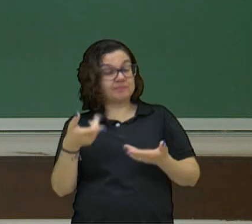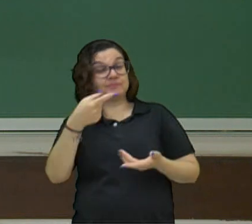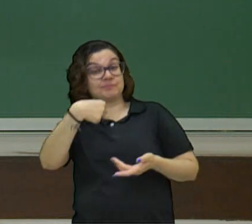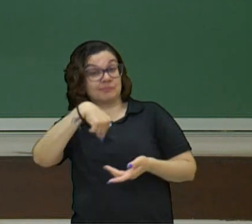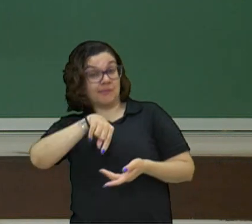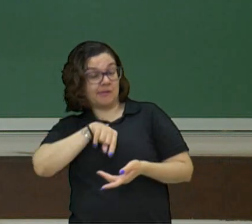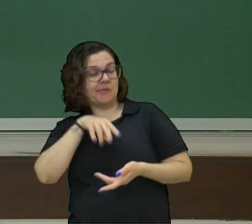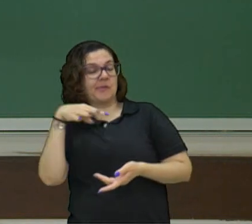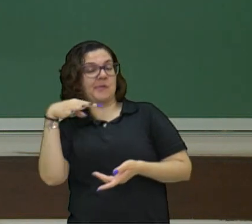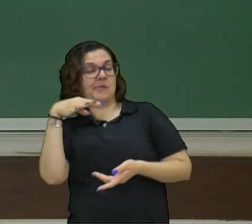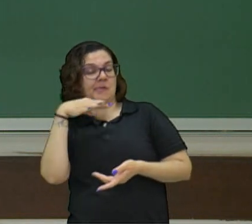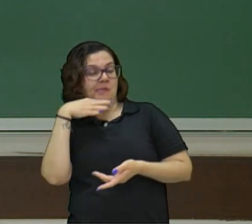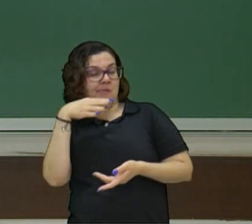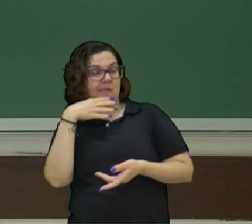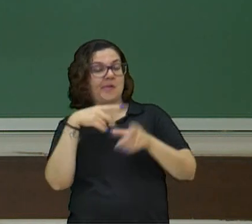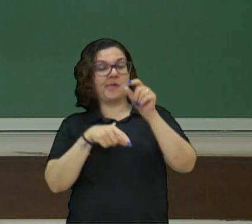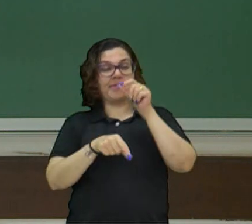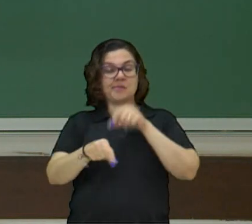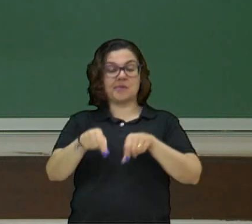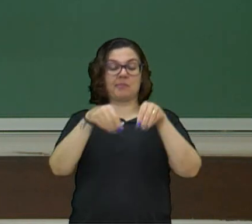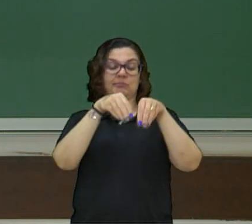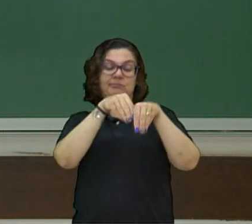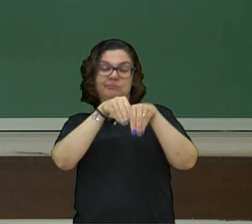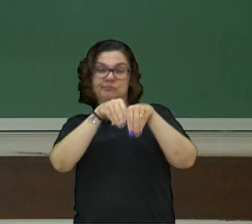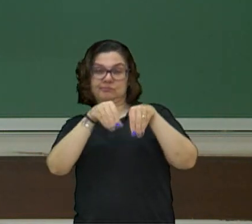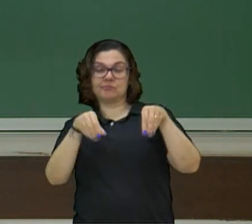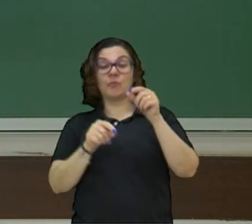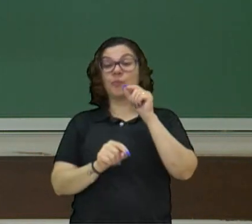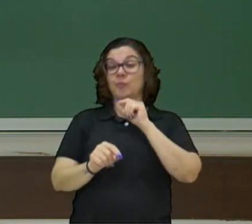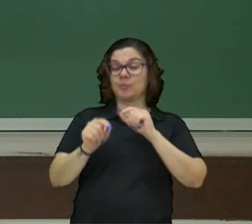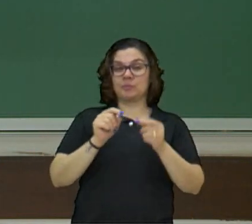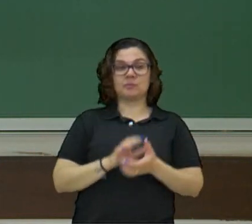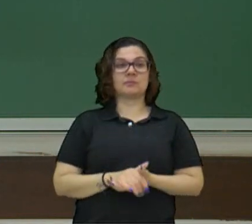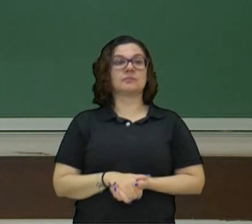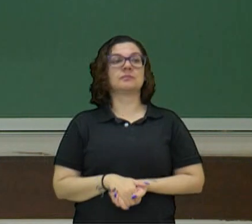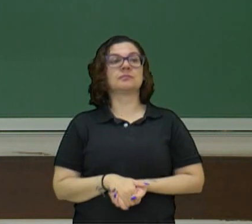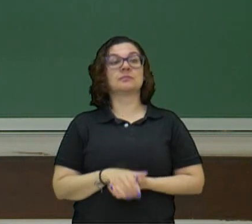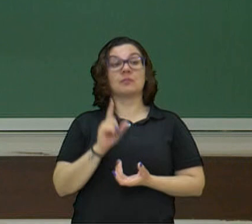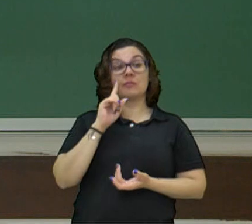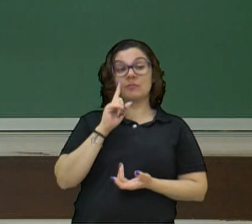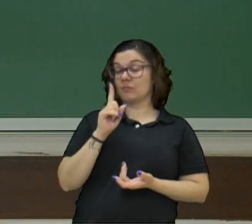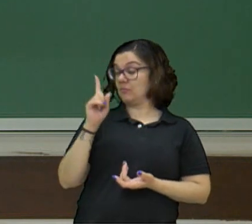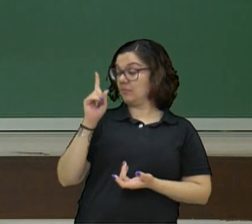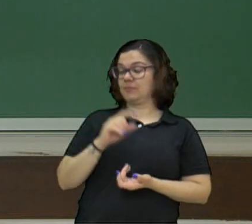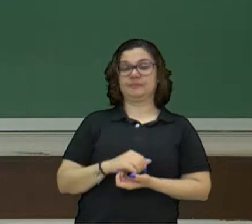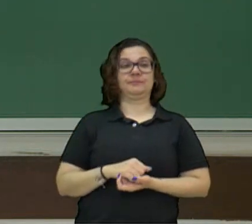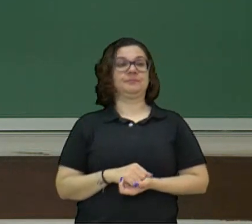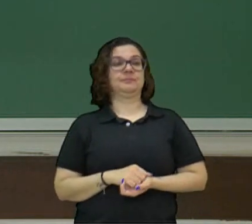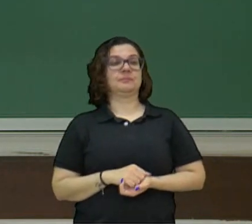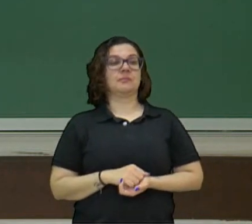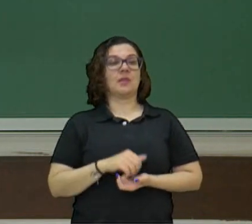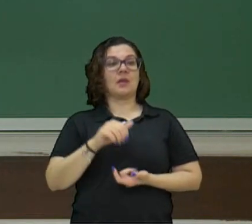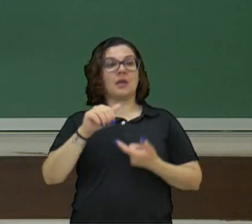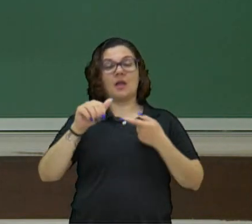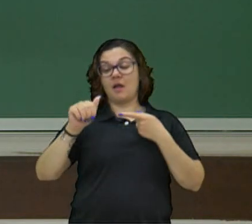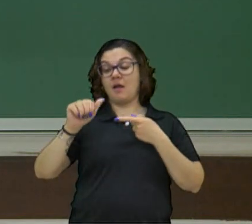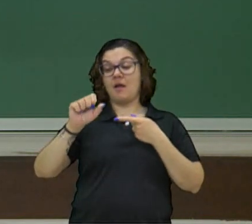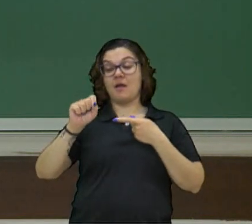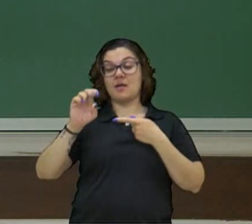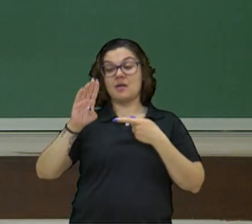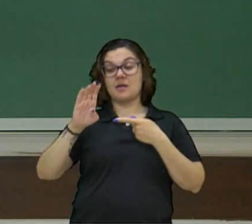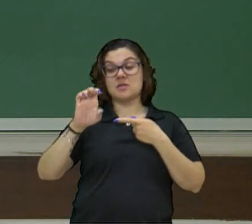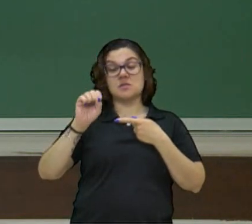o asbesto mas com um nome um pouquinho diferente eles mineral vamos dar halal o asbesto